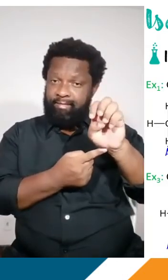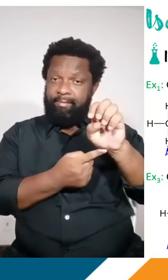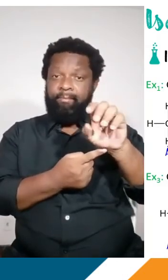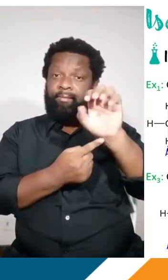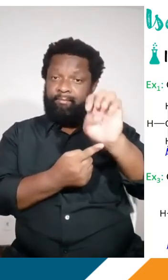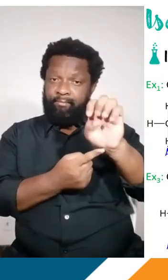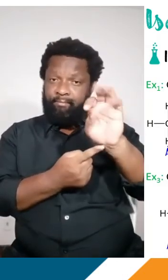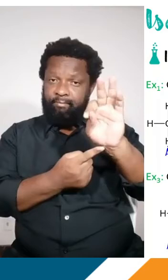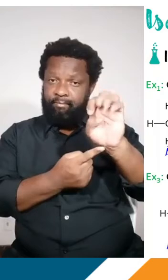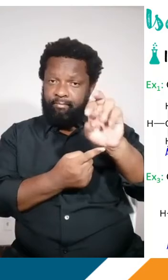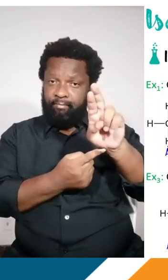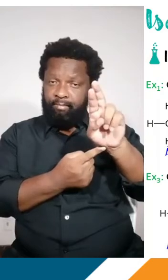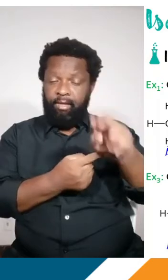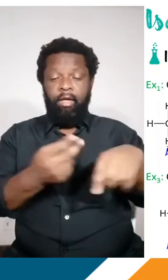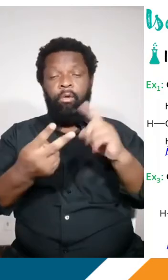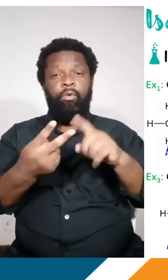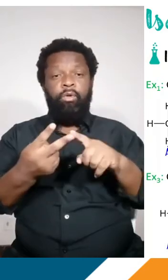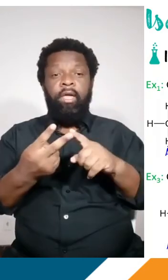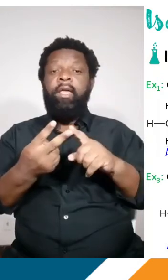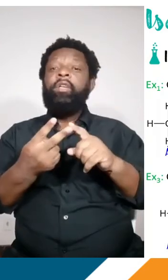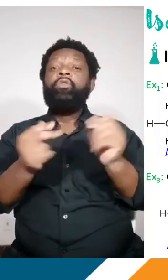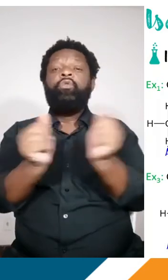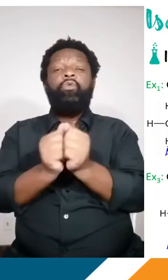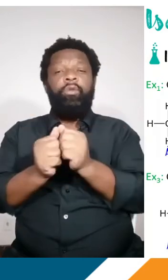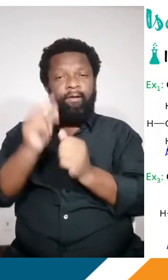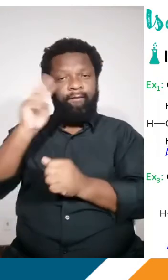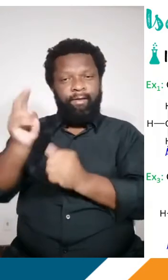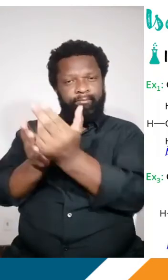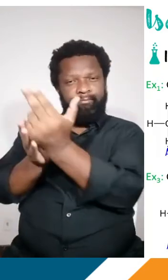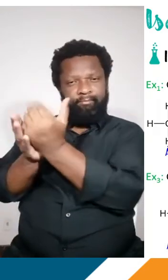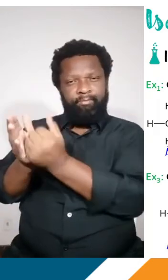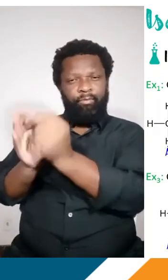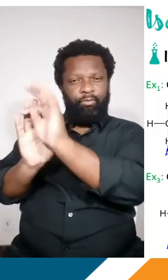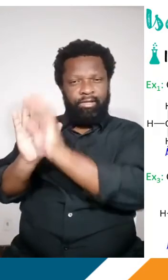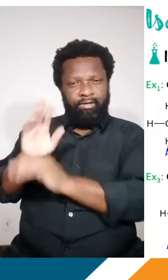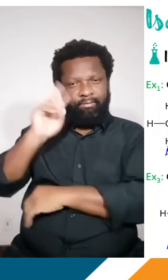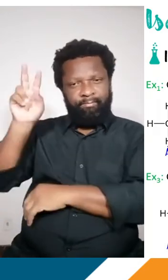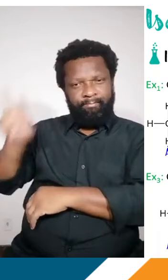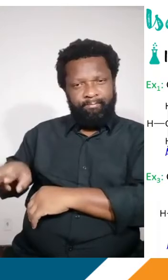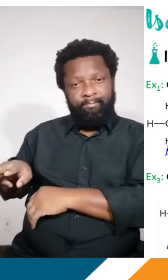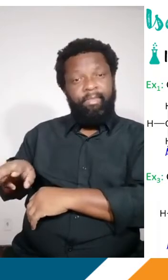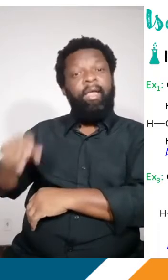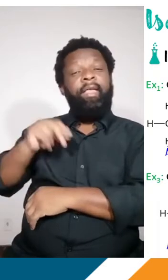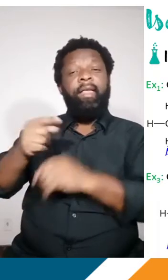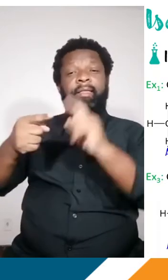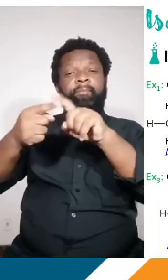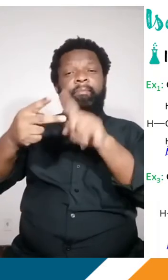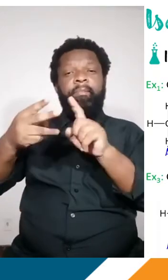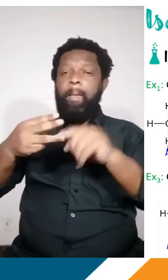isômero de função de uma cetona e um ácido carboxílico é isômero de função de um éster. Esses são